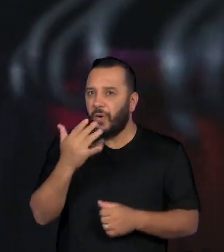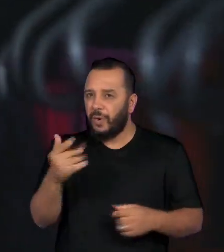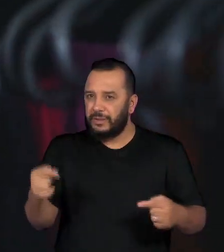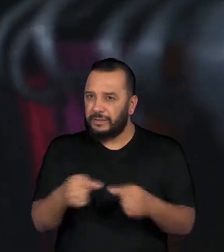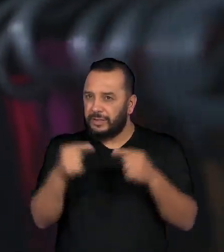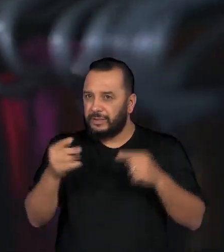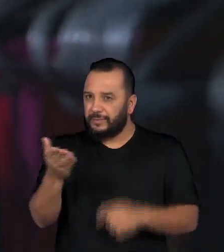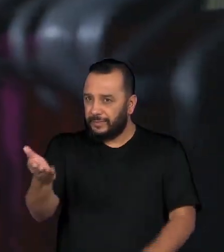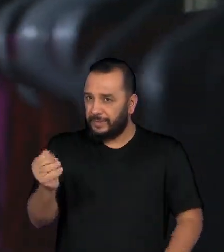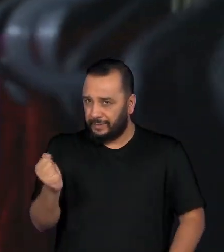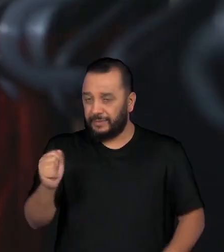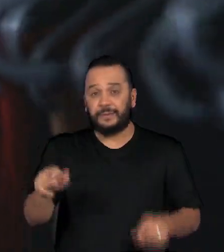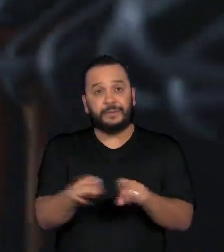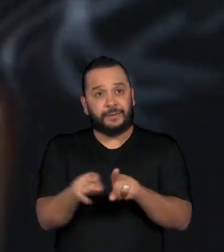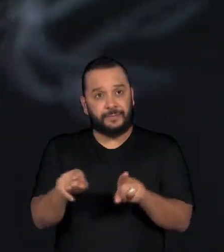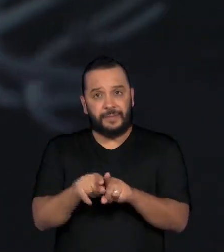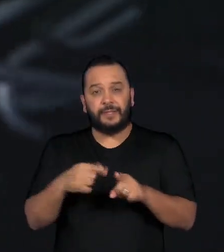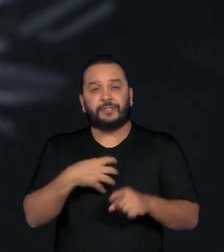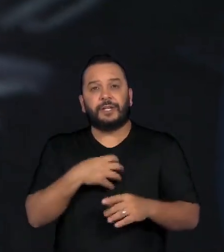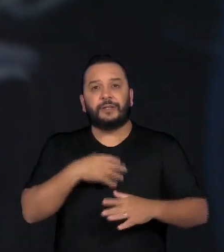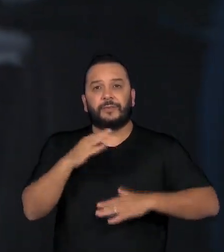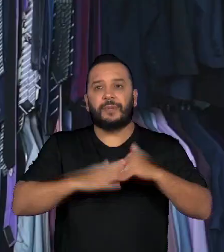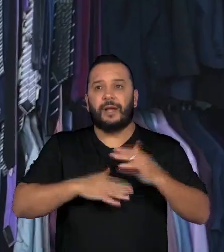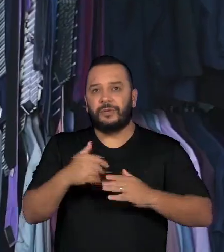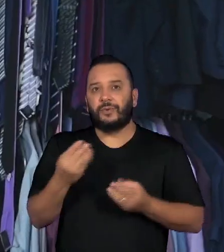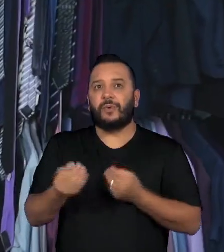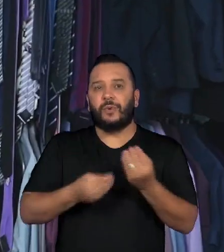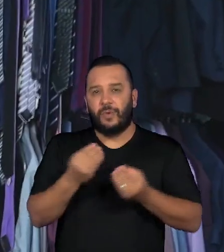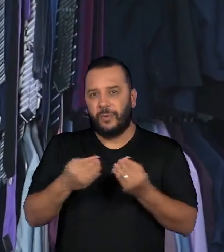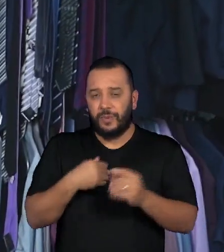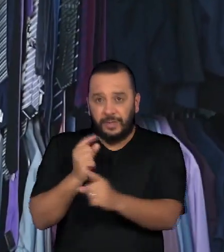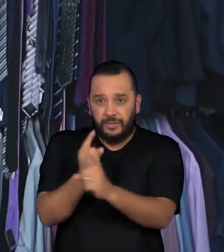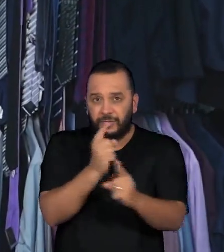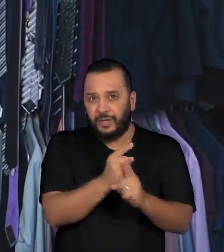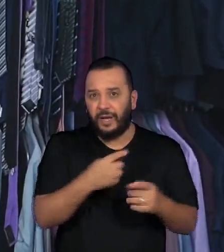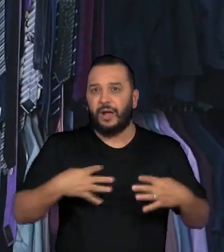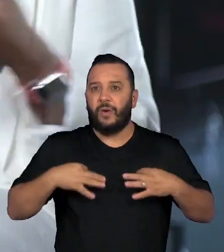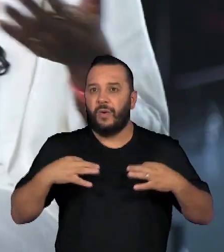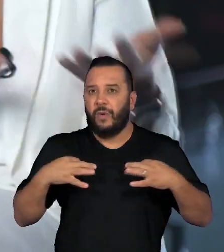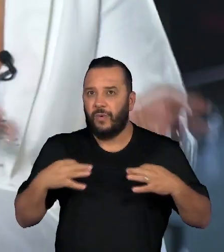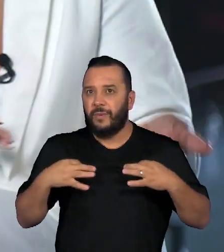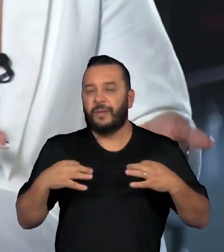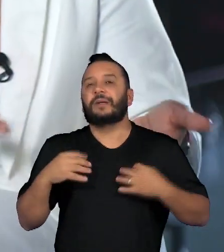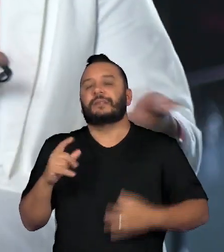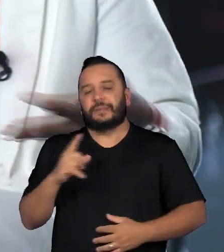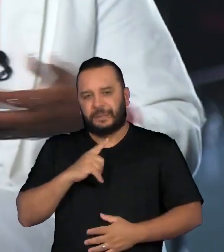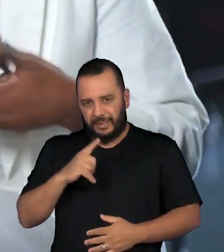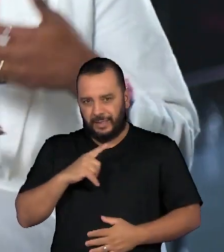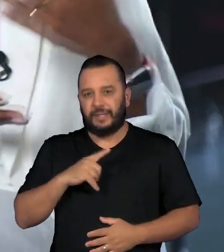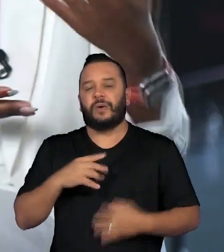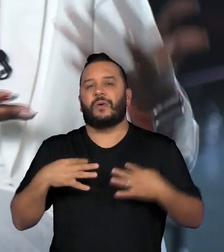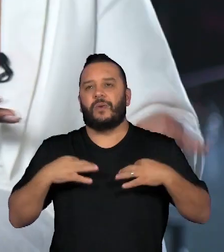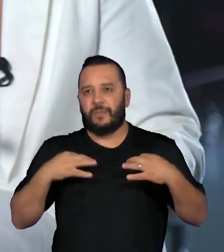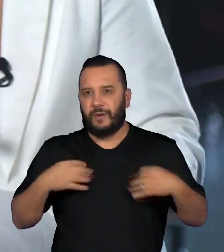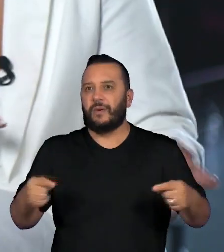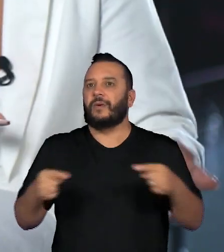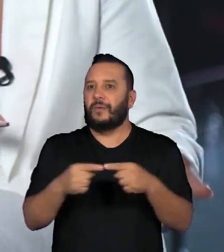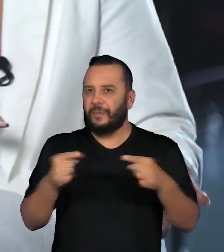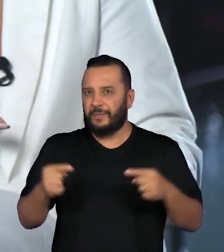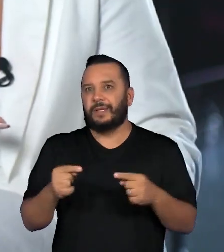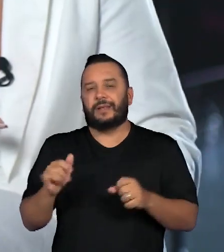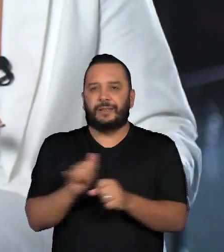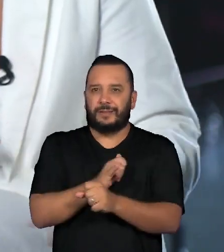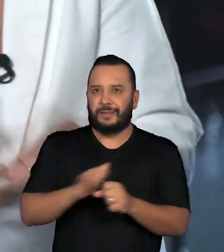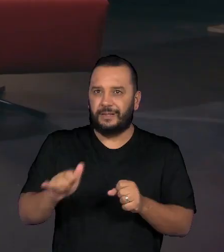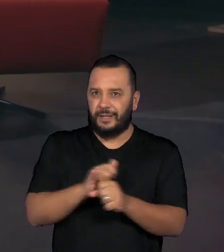E a partir daí a gente vai para a parte prática, para identificar se no guarda-roupa dela, por exemplo, ela tem as peças necessárias para essa